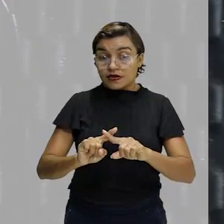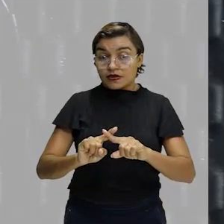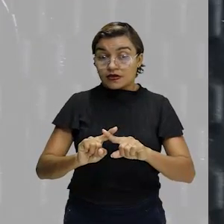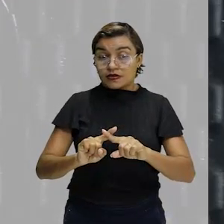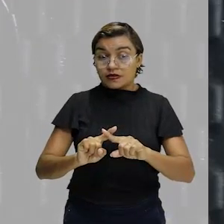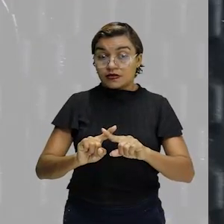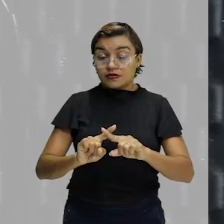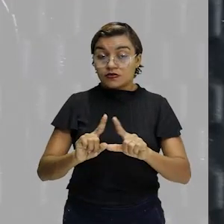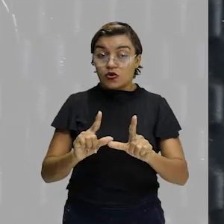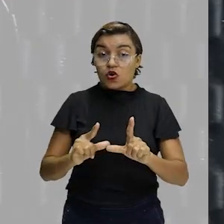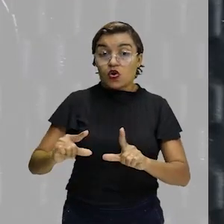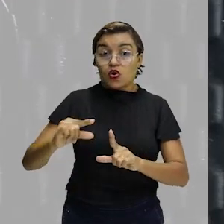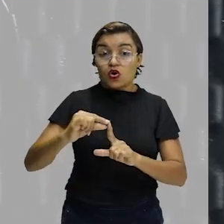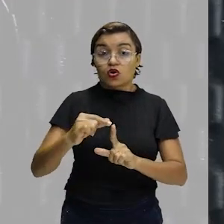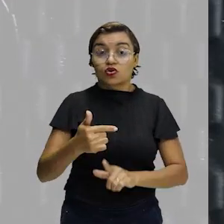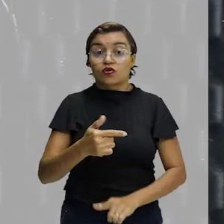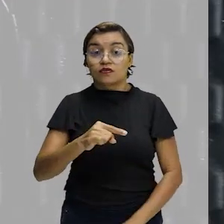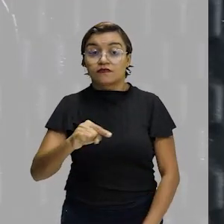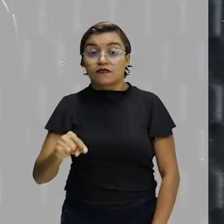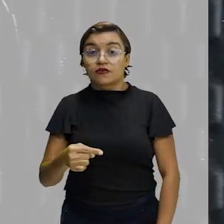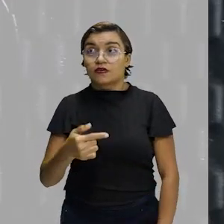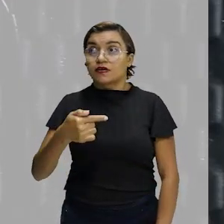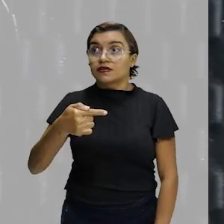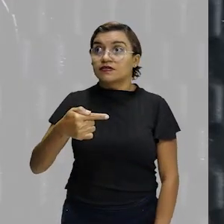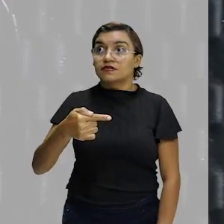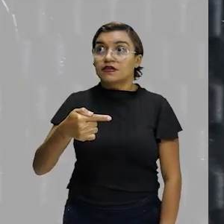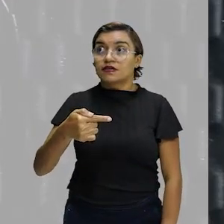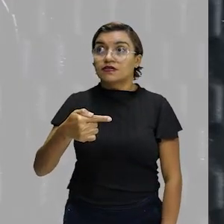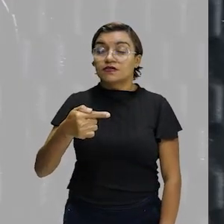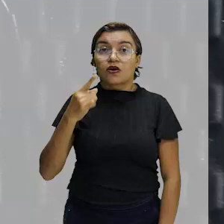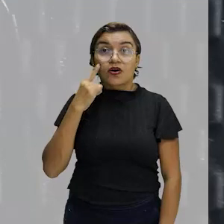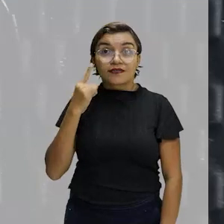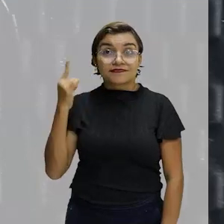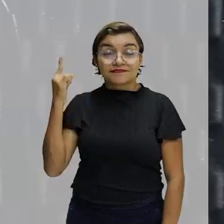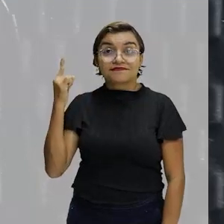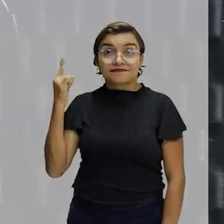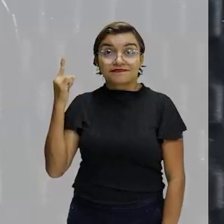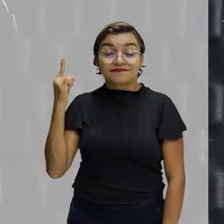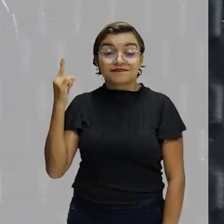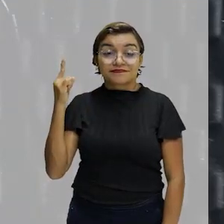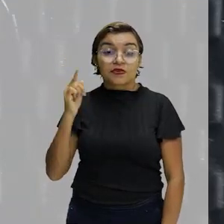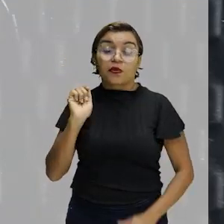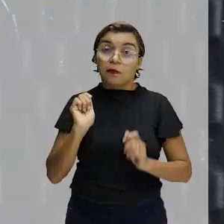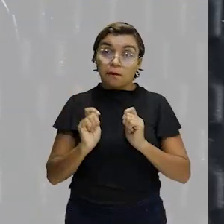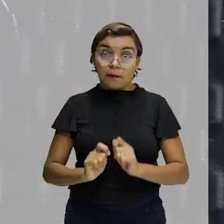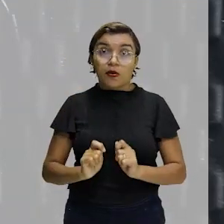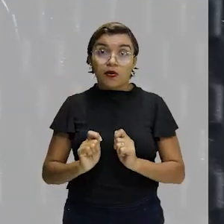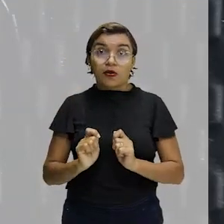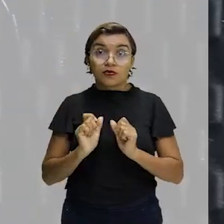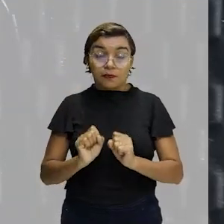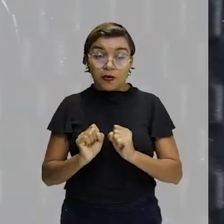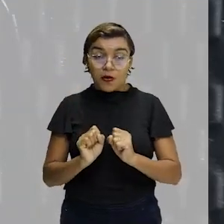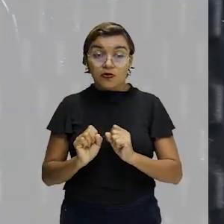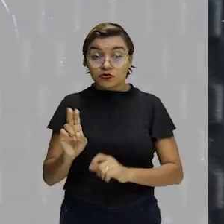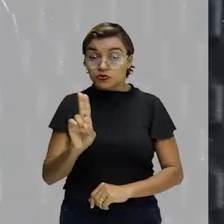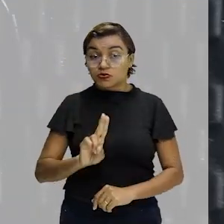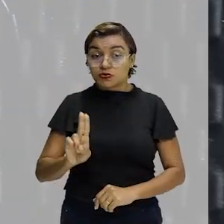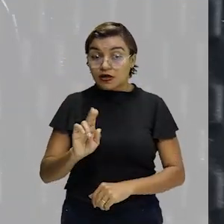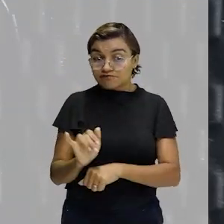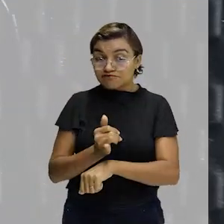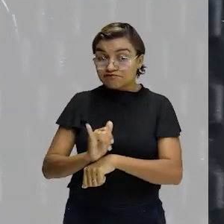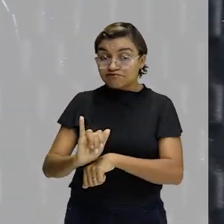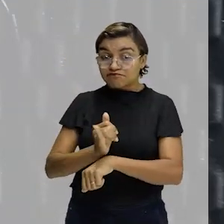de 2,7, ó, está presente aqui. Então, eu posso usar um artifício, né? Eu